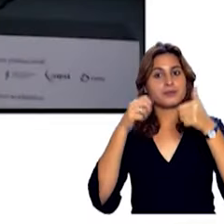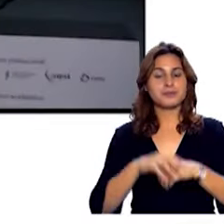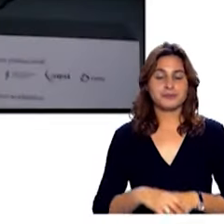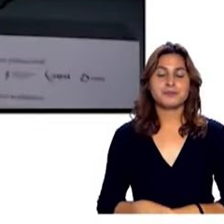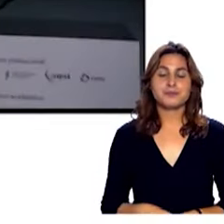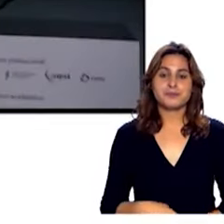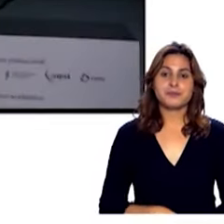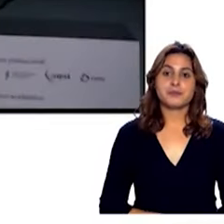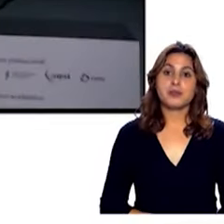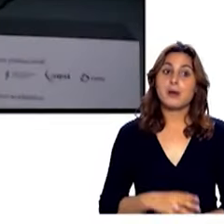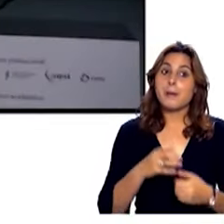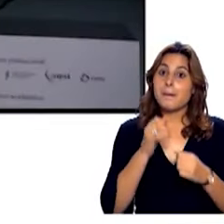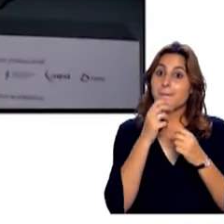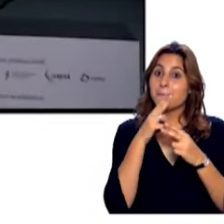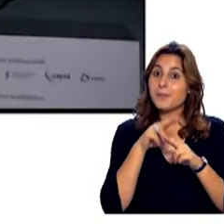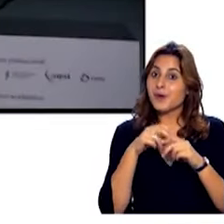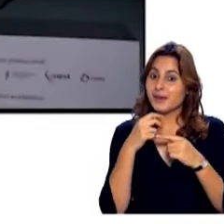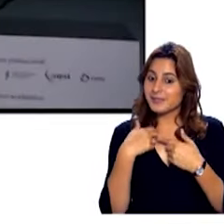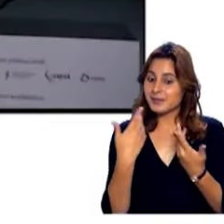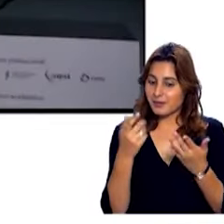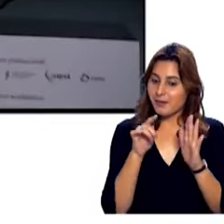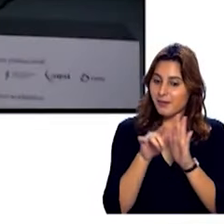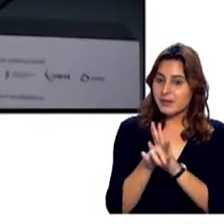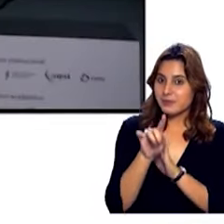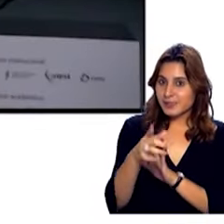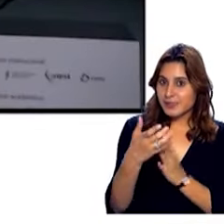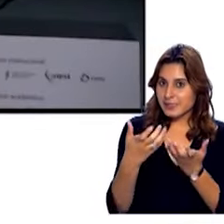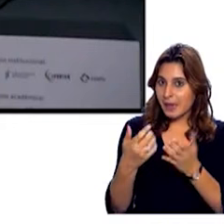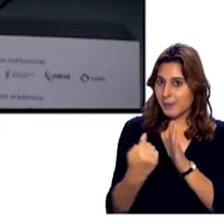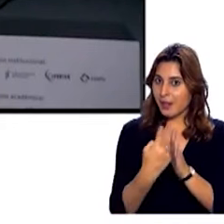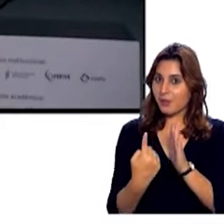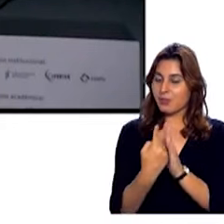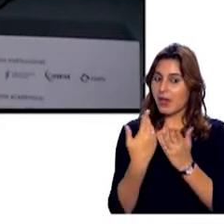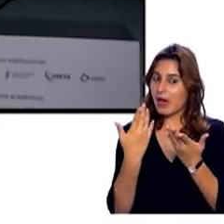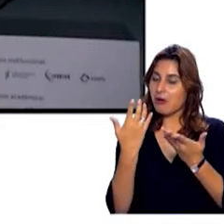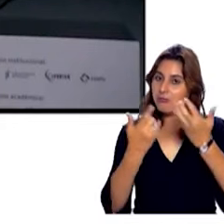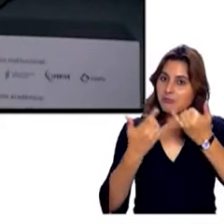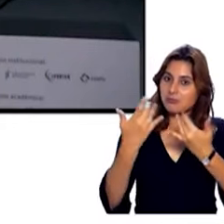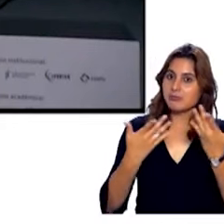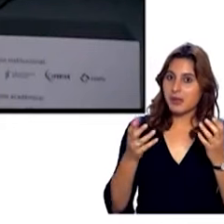curiosidad yonder nosotros encantas gracias